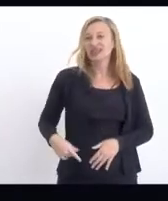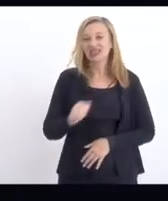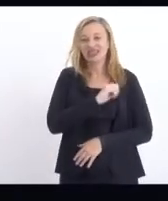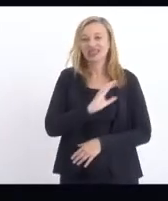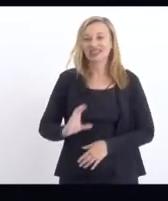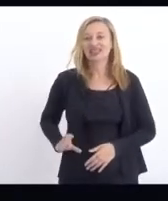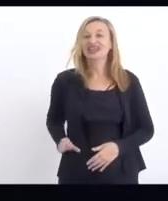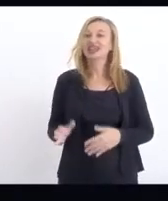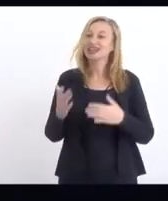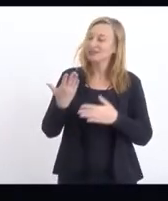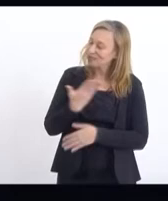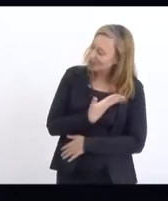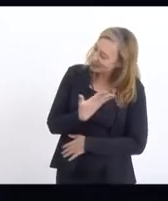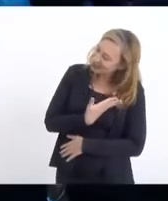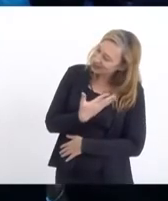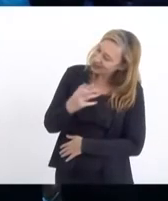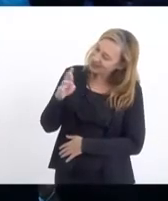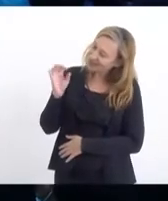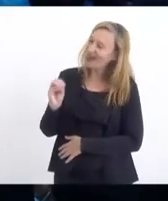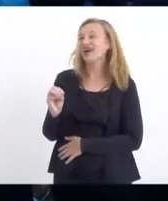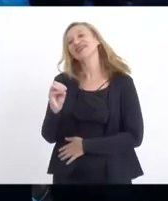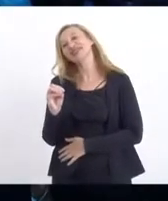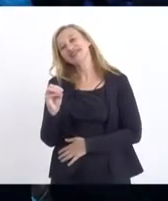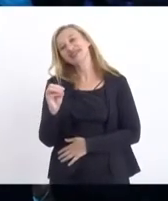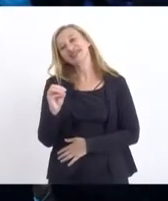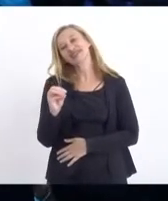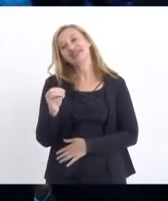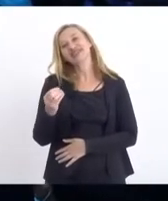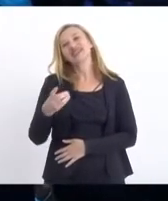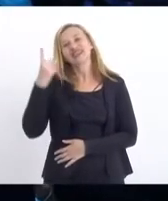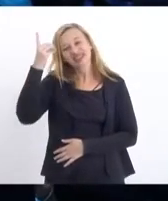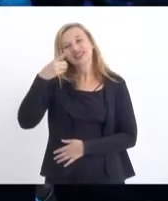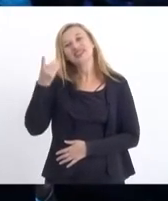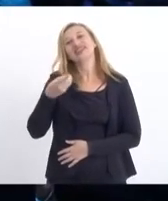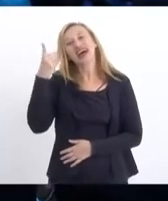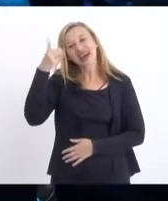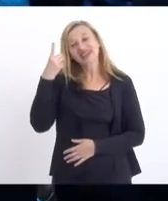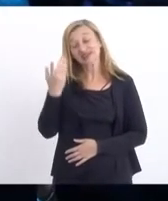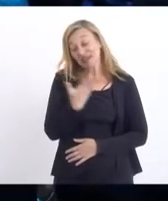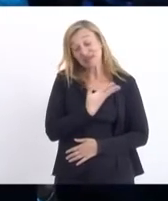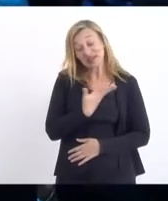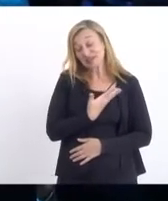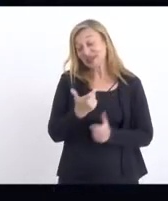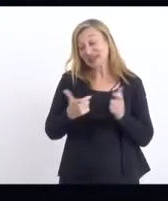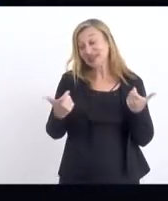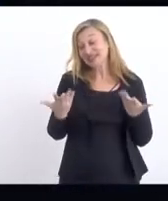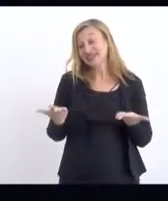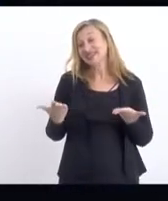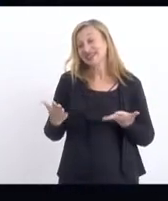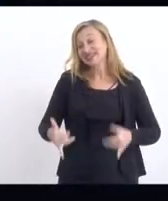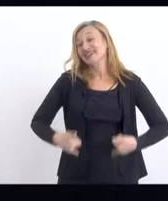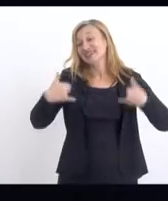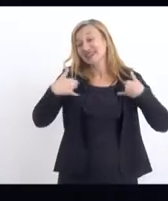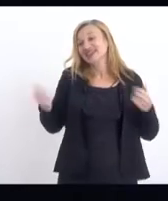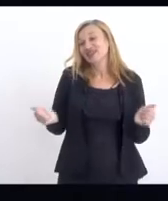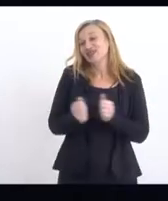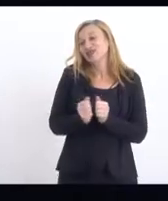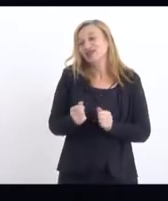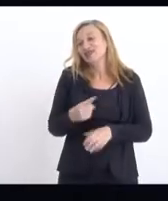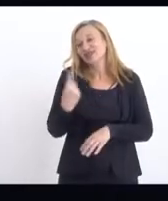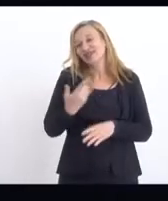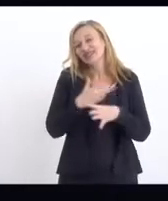Ciliano, saudar meu amigo, Ronaldo Anchieta, grande deputado, parceiro. É uma honra, Anchieta, estar com você aqui na nossa